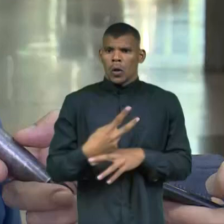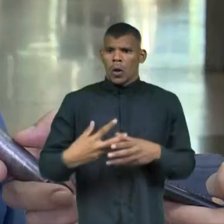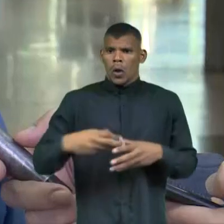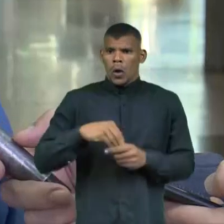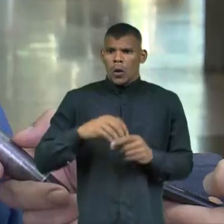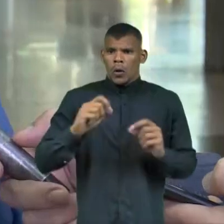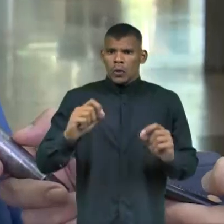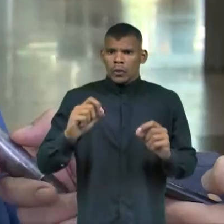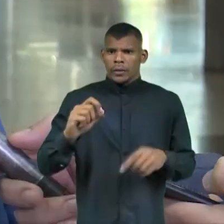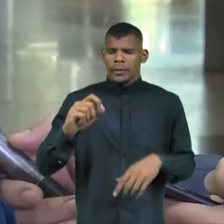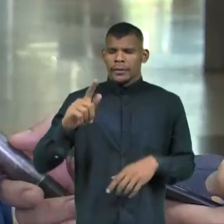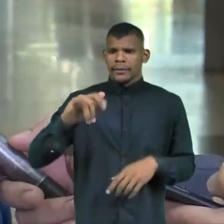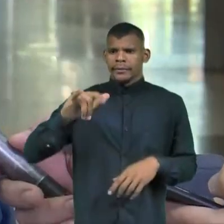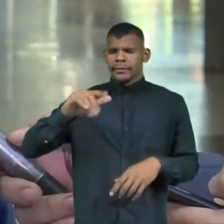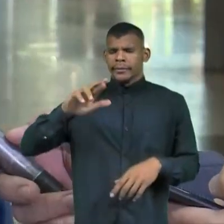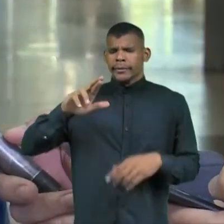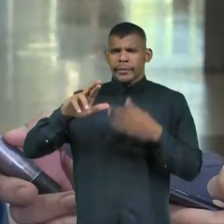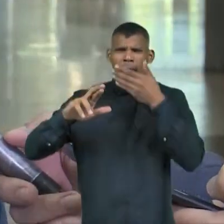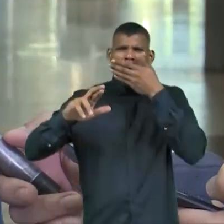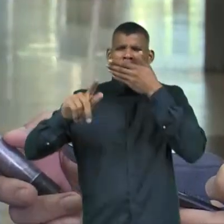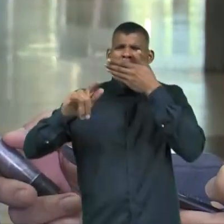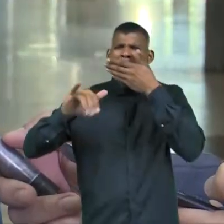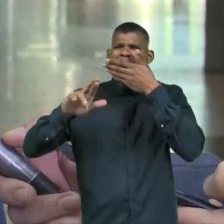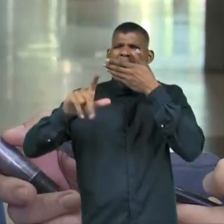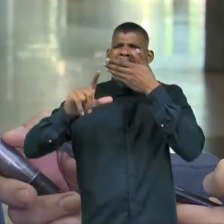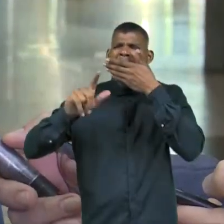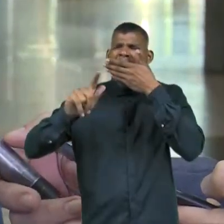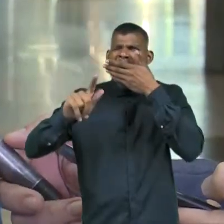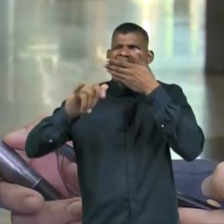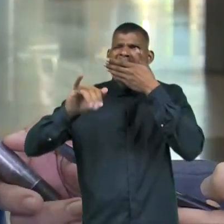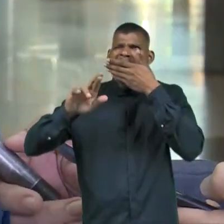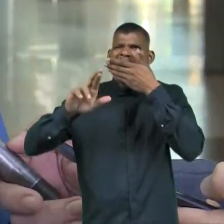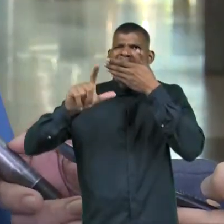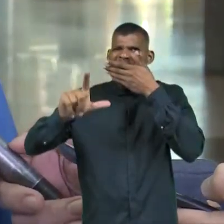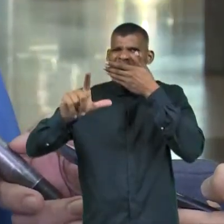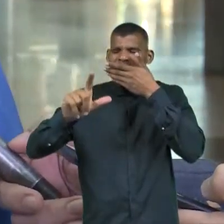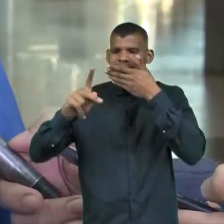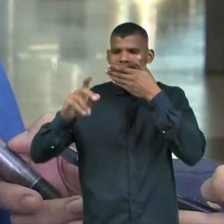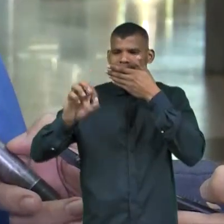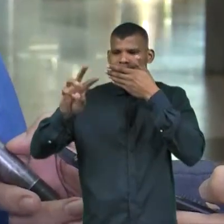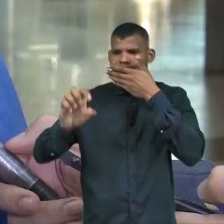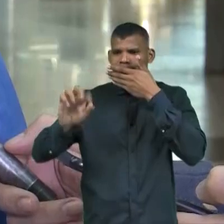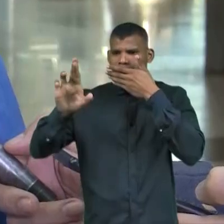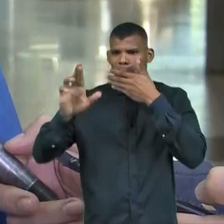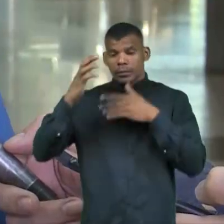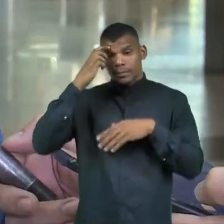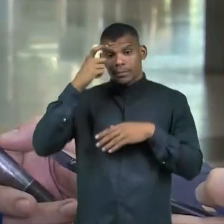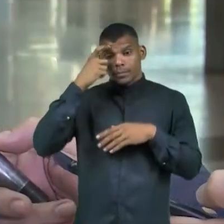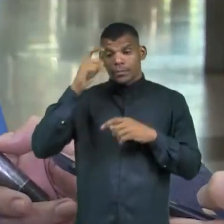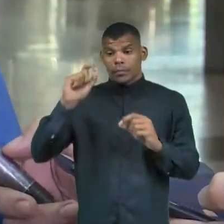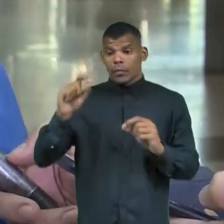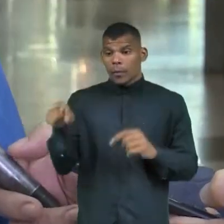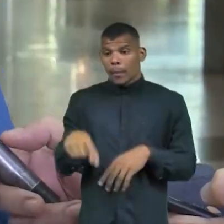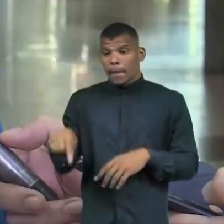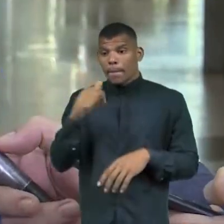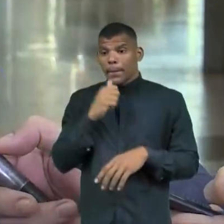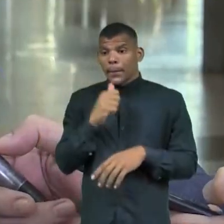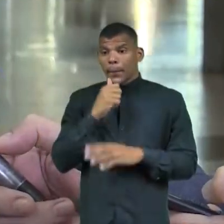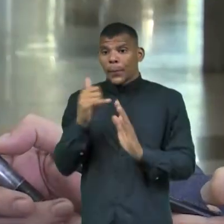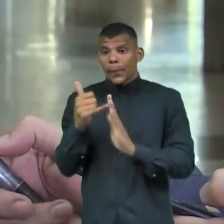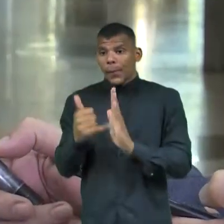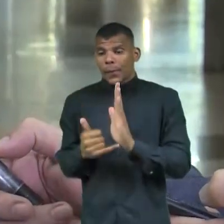que faz parte do Comitê de Diversidade e Inclusão, é entender o porquê que essas mulheres não estão sendo estimuladas a se inscreverem em engenharia da